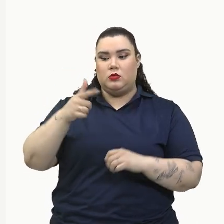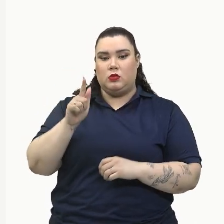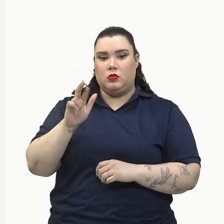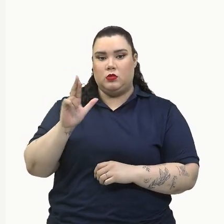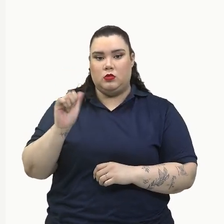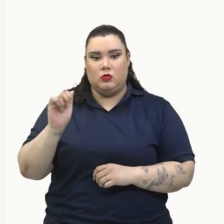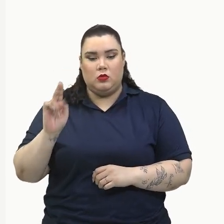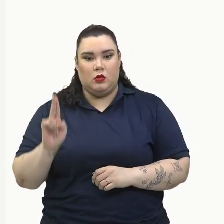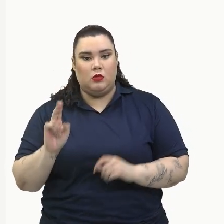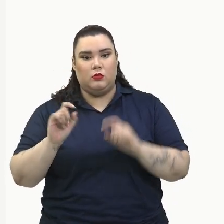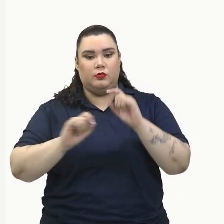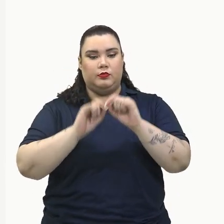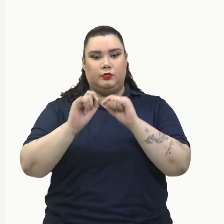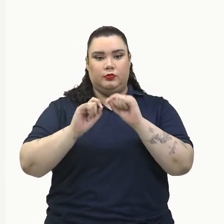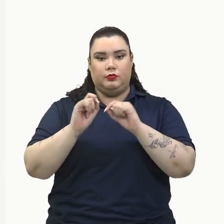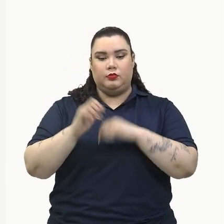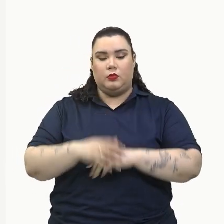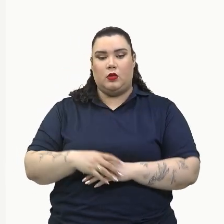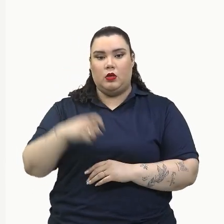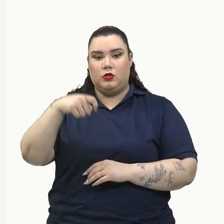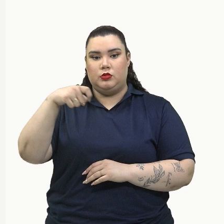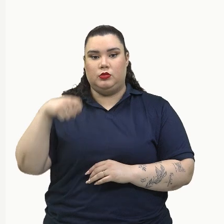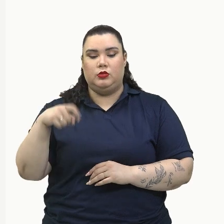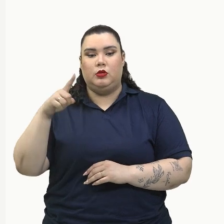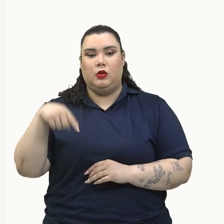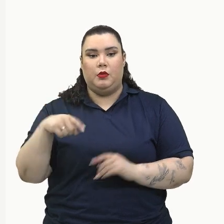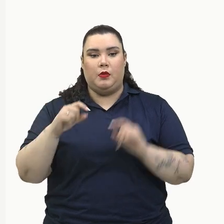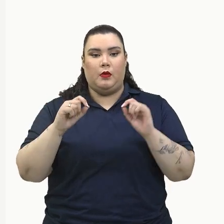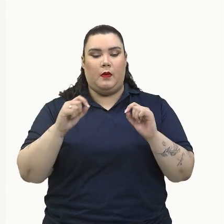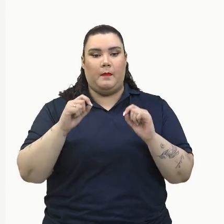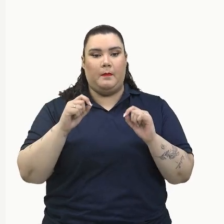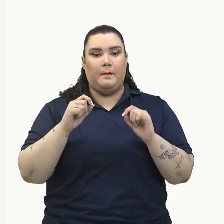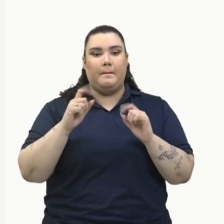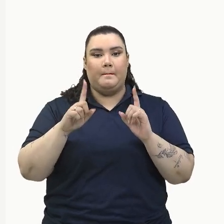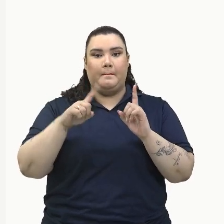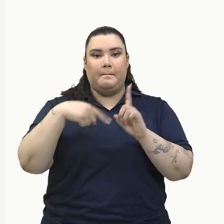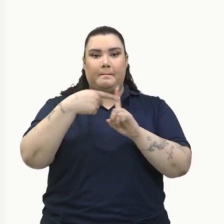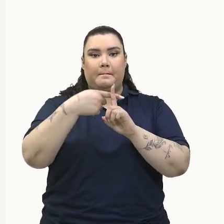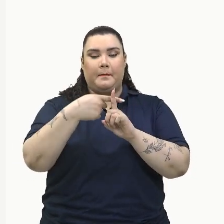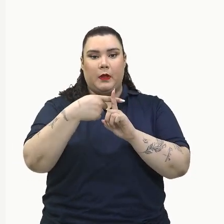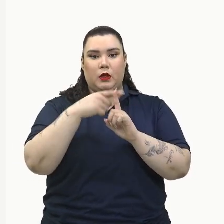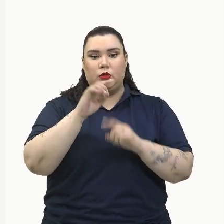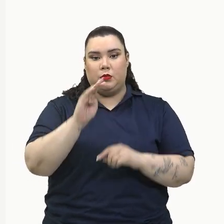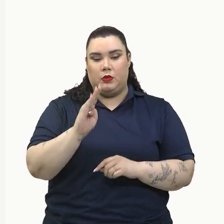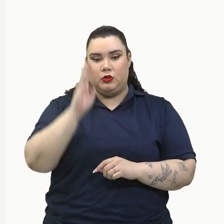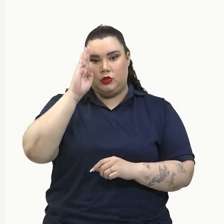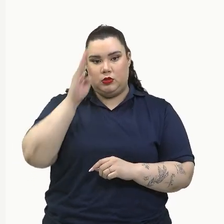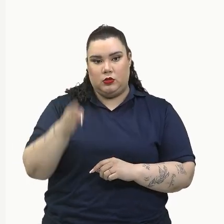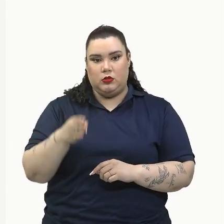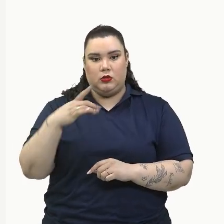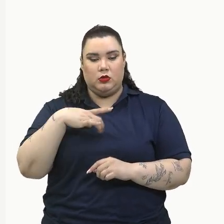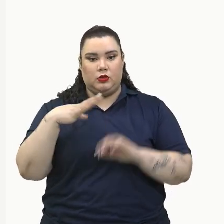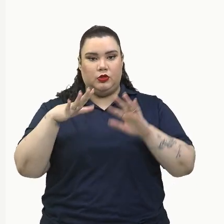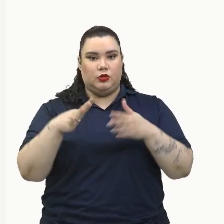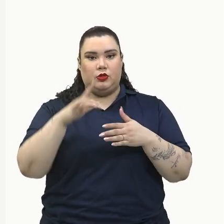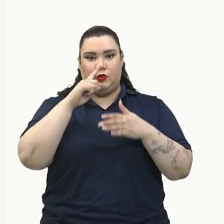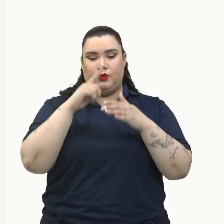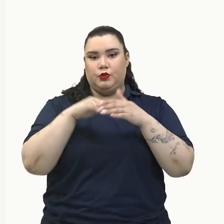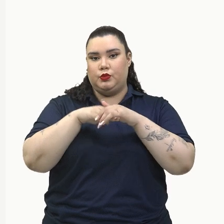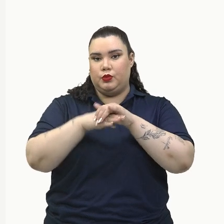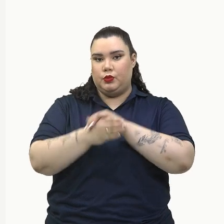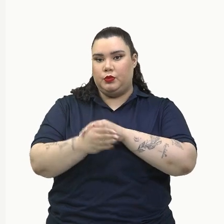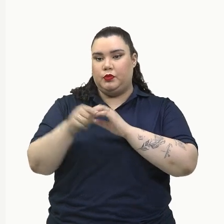igual a menos b, como b é negativo, então já fica positivo. Já fiz um pouco mais direto porque já estamos familiarizados com esse tipo